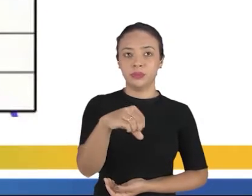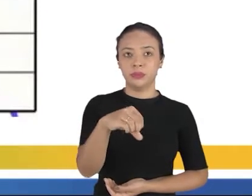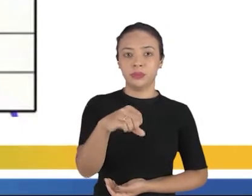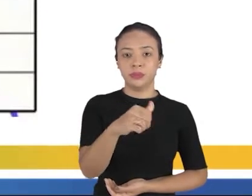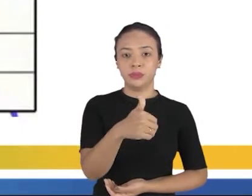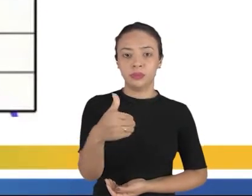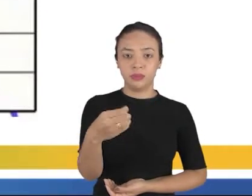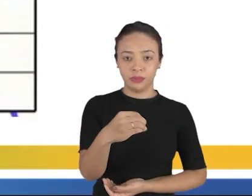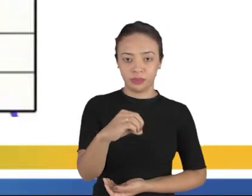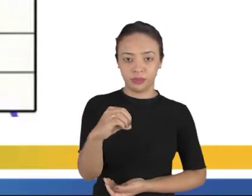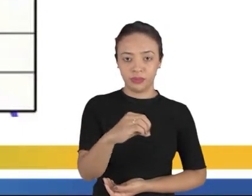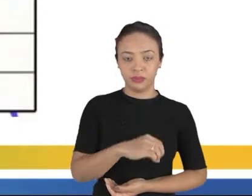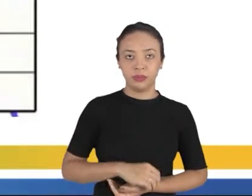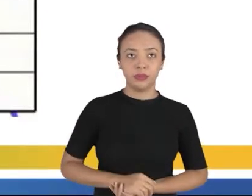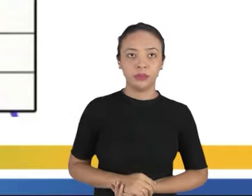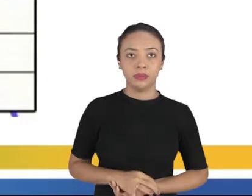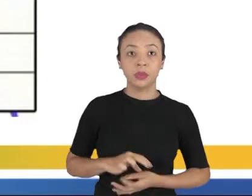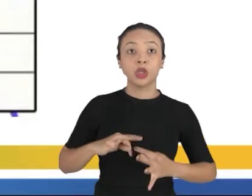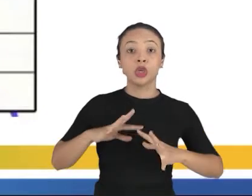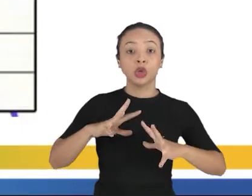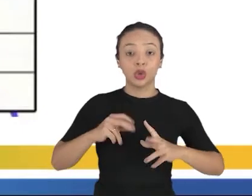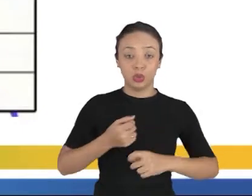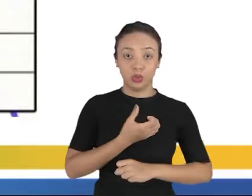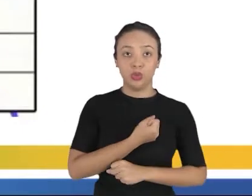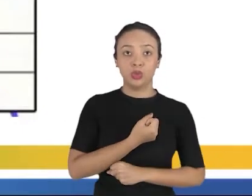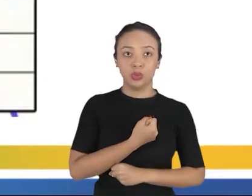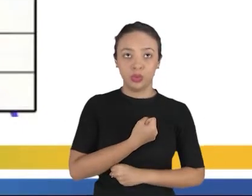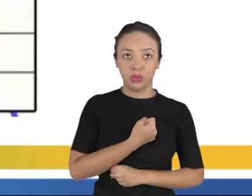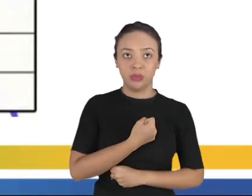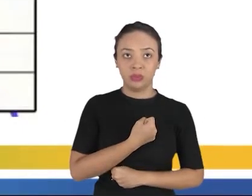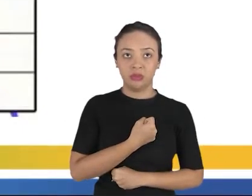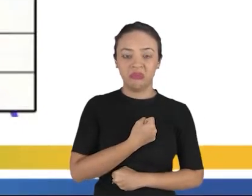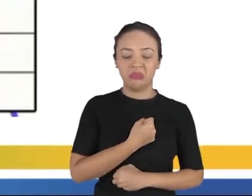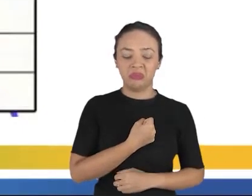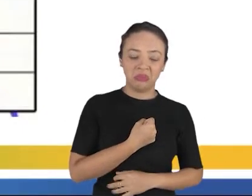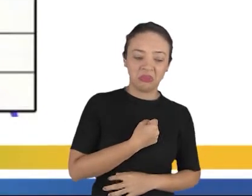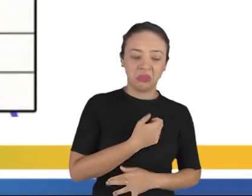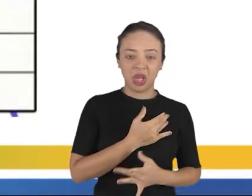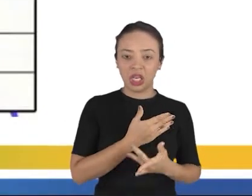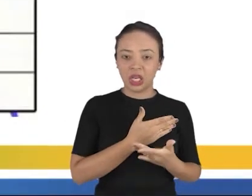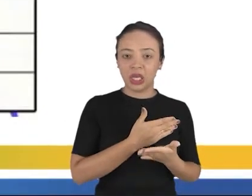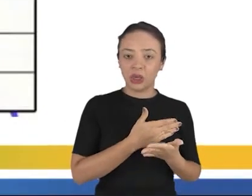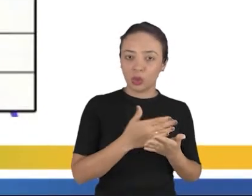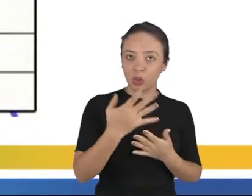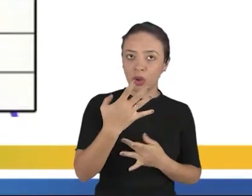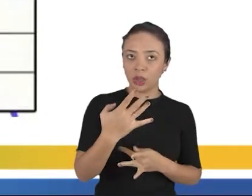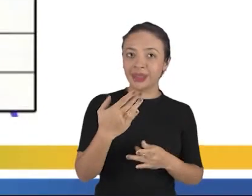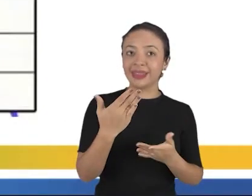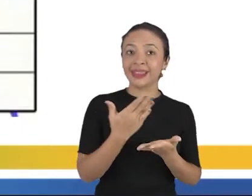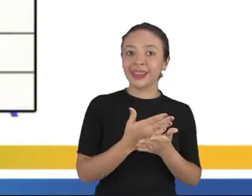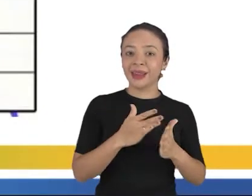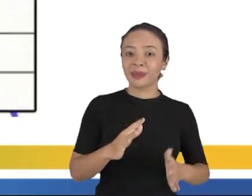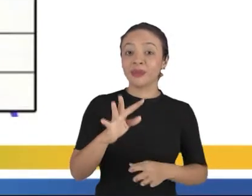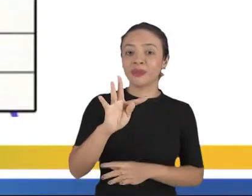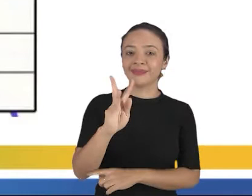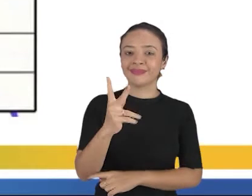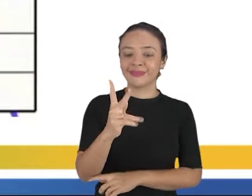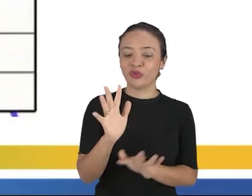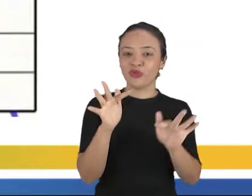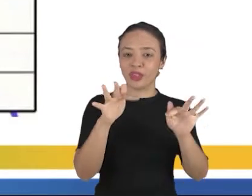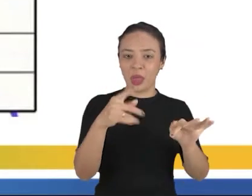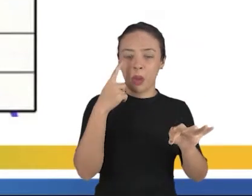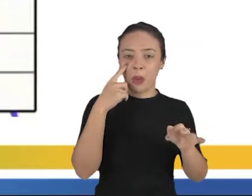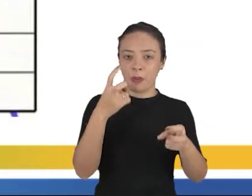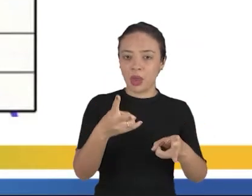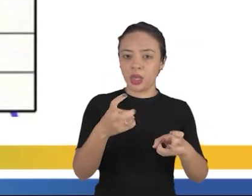e 10th. Todos esses números, pelo menos a partir do quarto, vão terminar com TH, certo? Observem